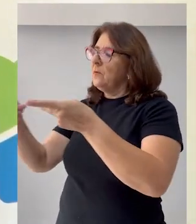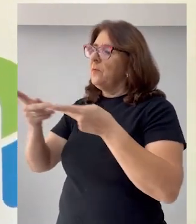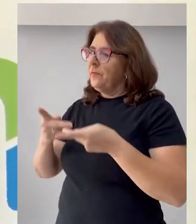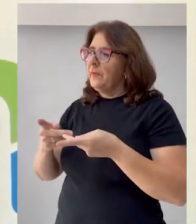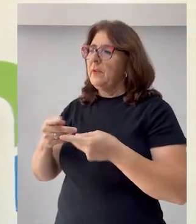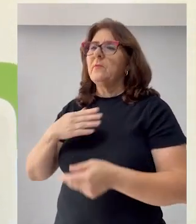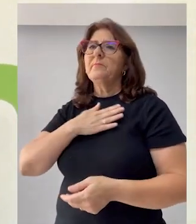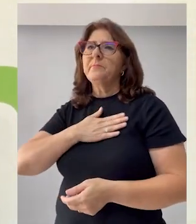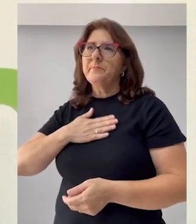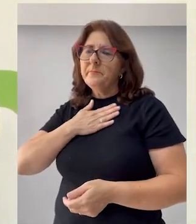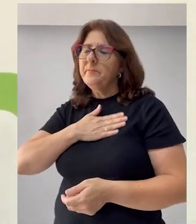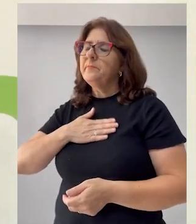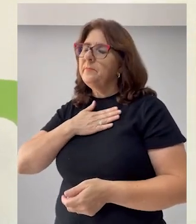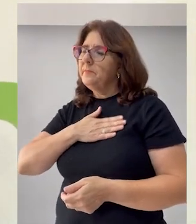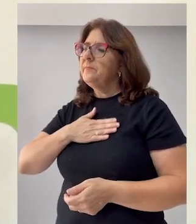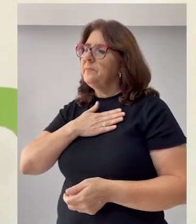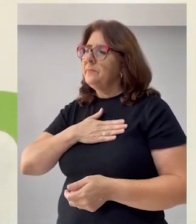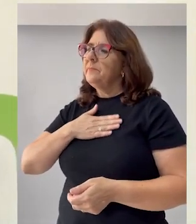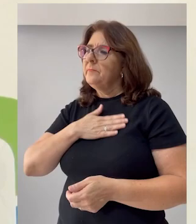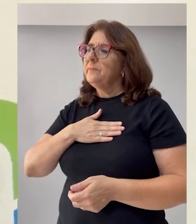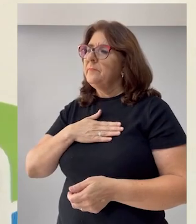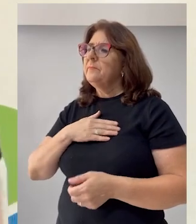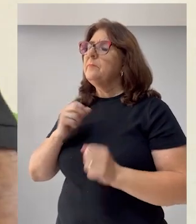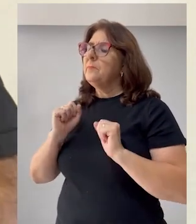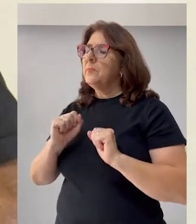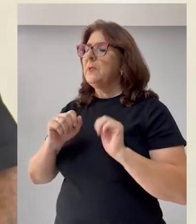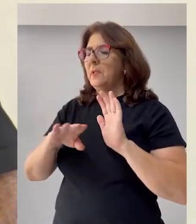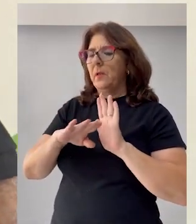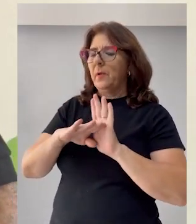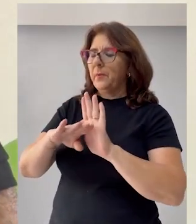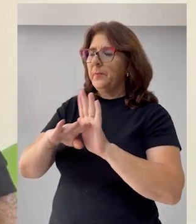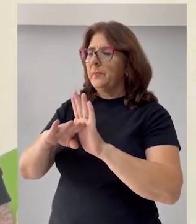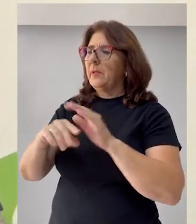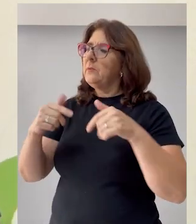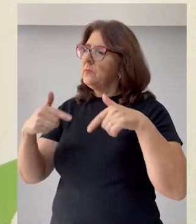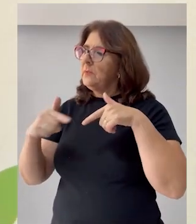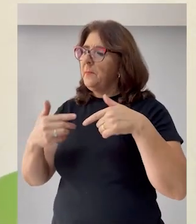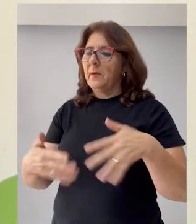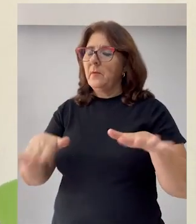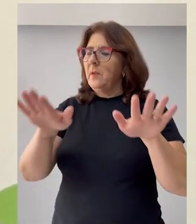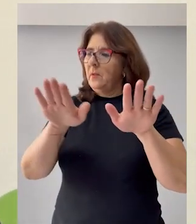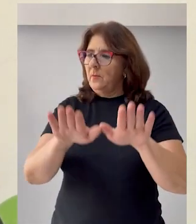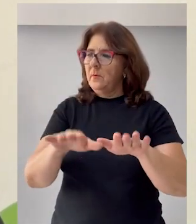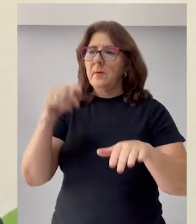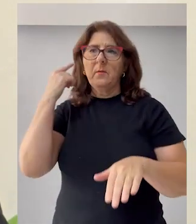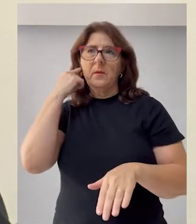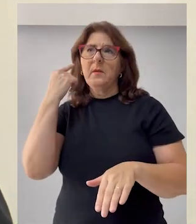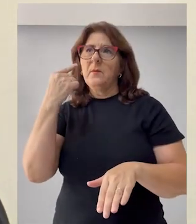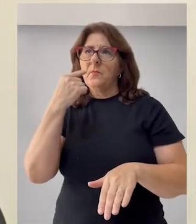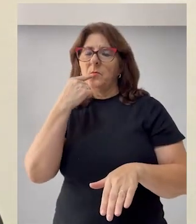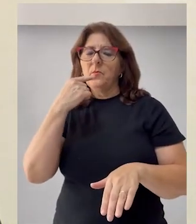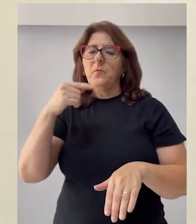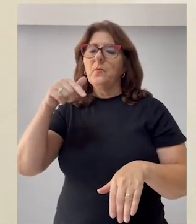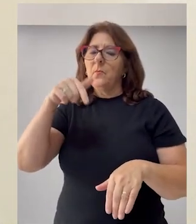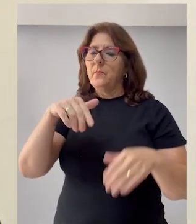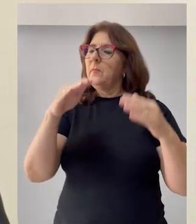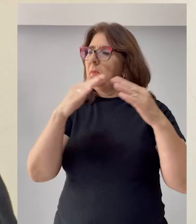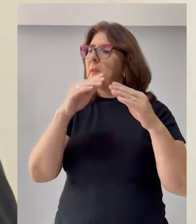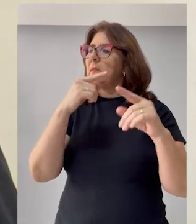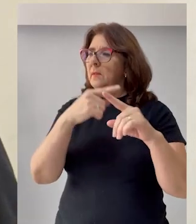convite, uma gratificação muito grande, poder estar fazendo esse trabalho da inclusão da pessoa surda na